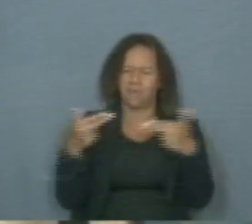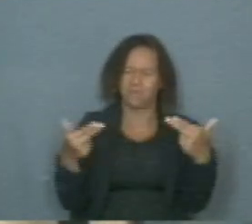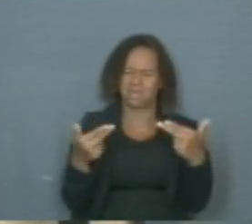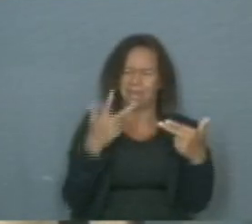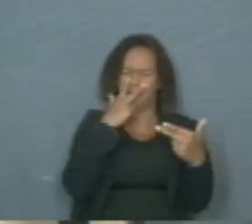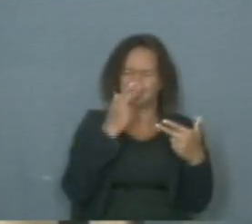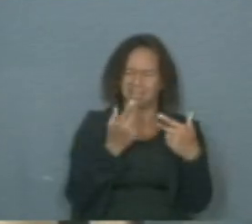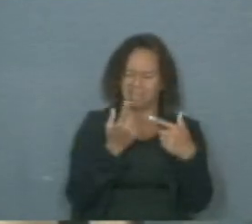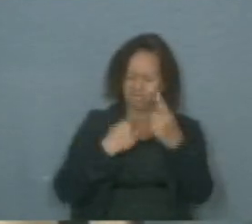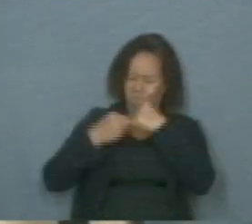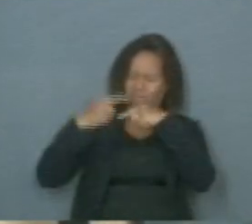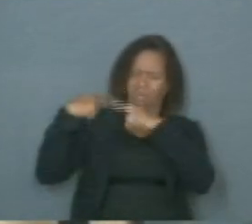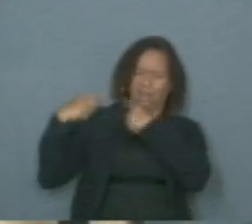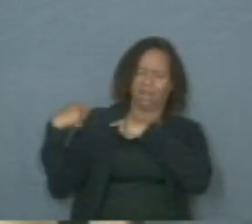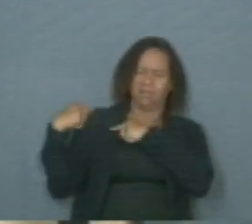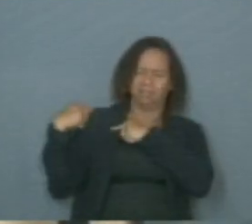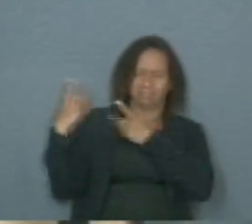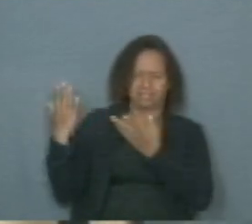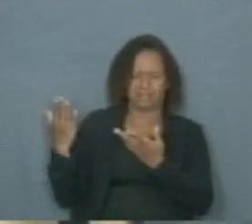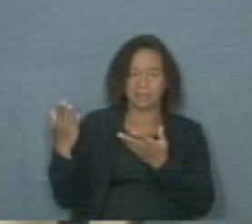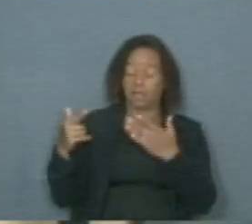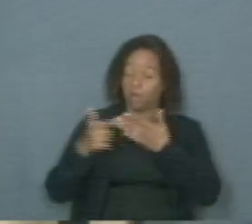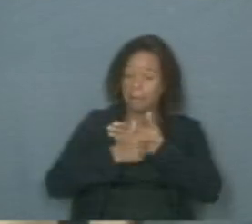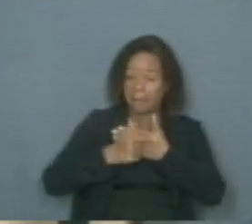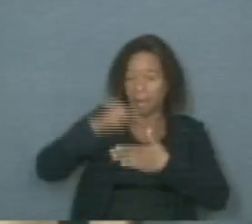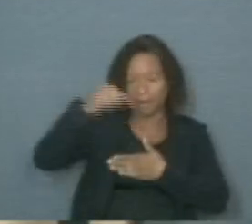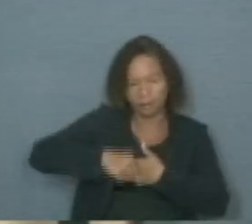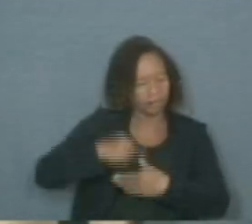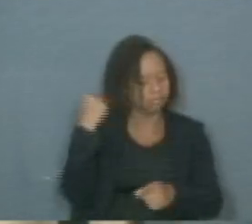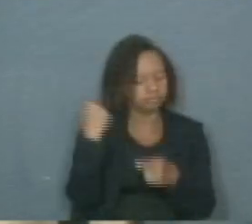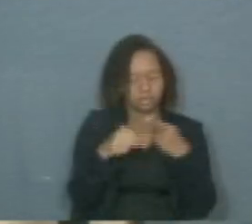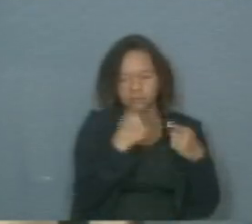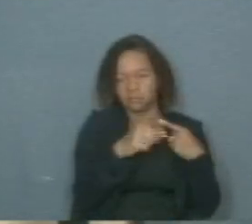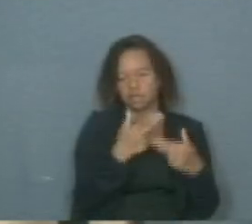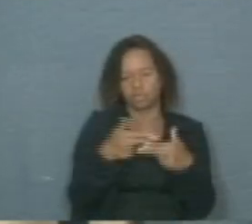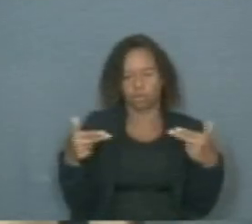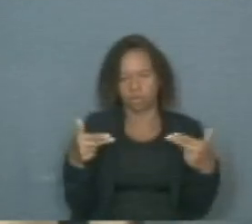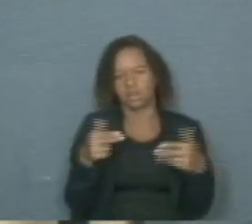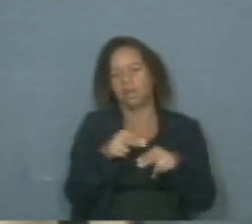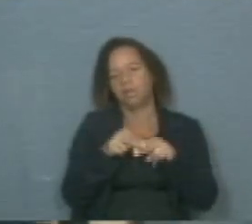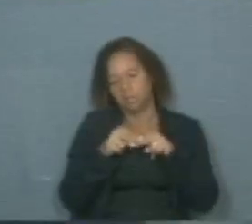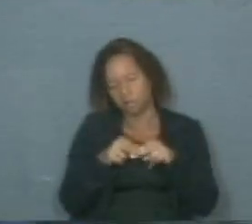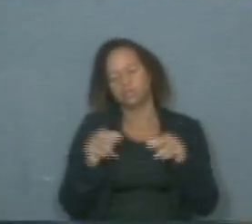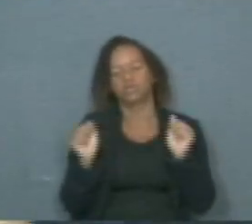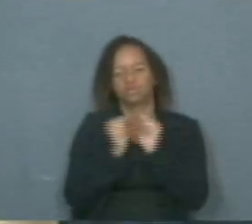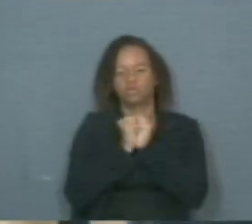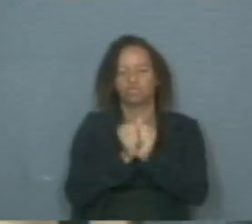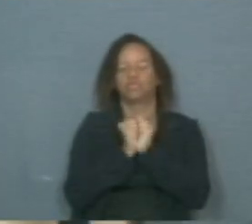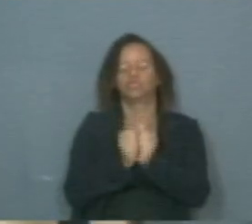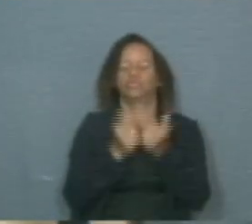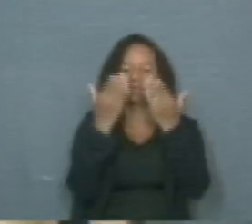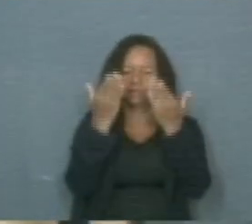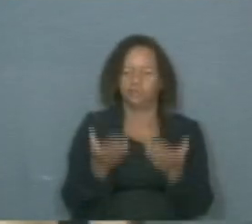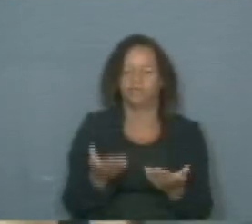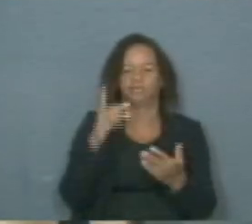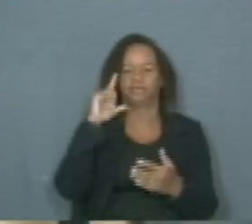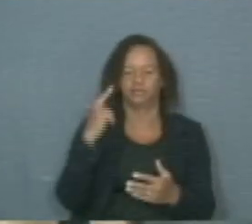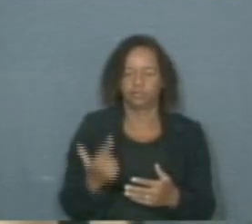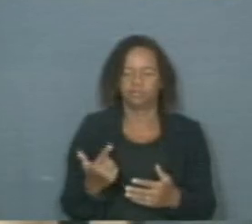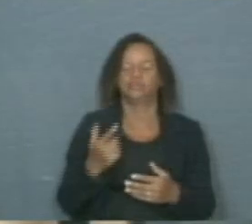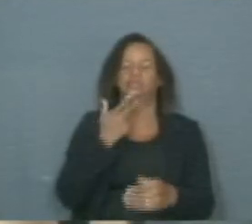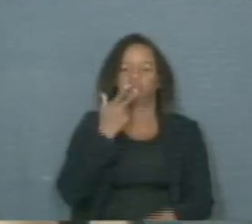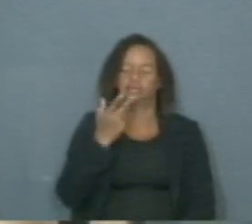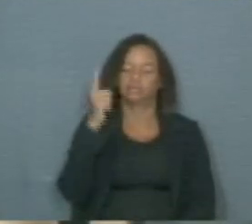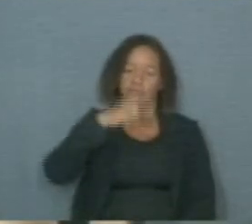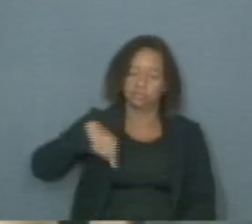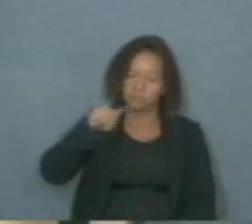ao passado. E eu acho que nosso papel aqui é não deixar que isso aconteça. Por isso que eu me somo à fala da vereadora e dizer